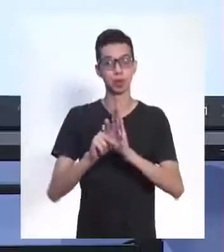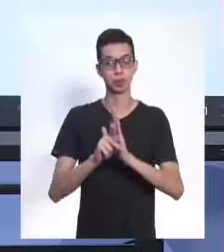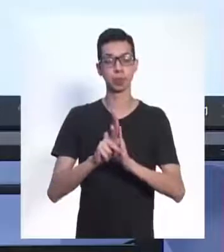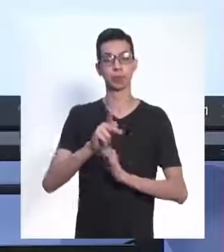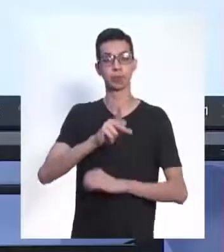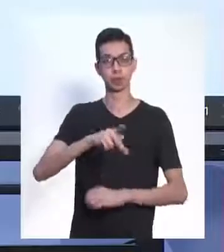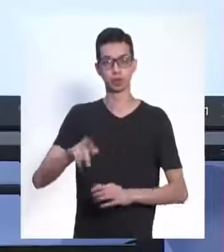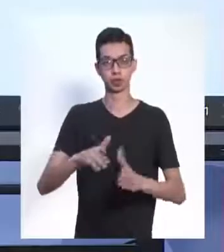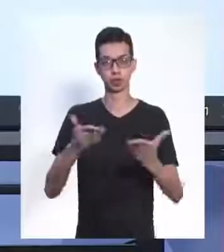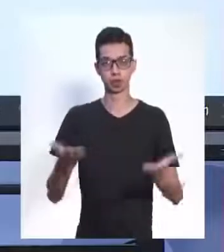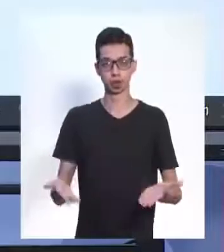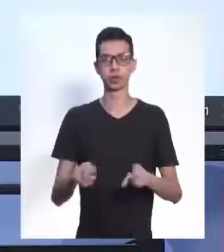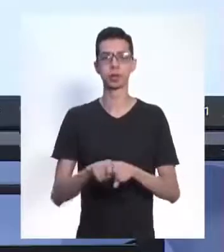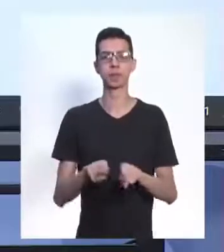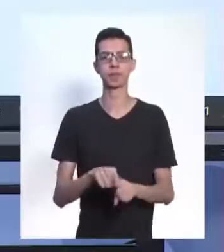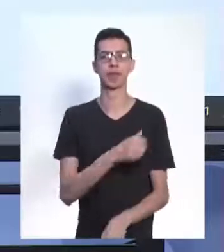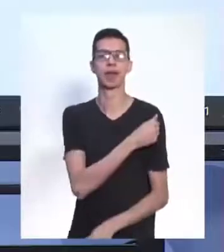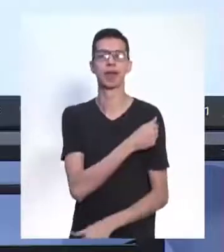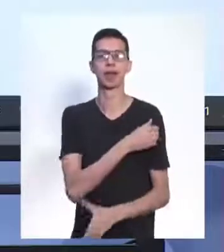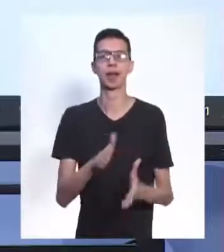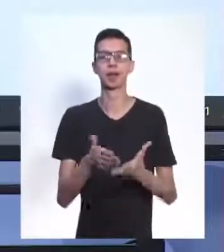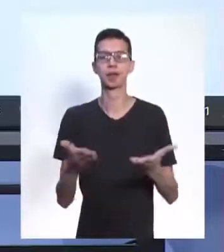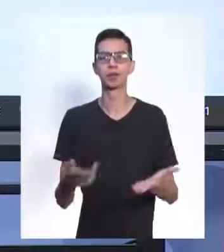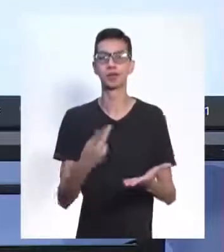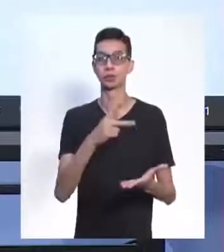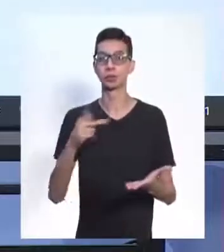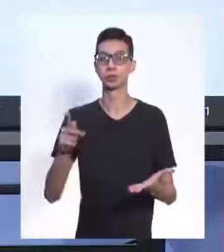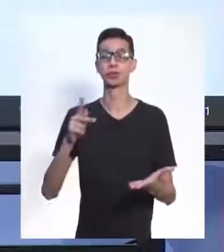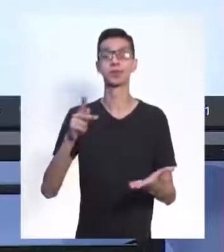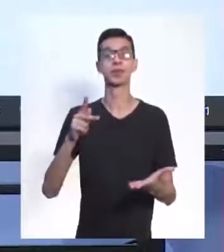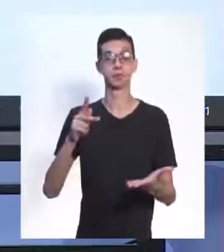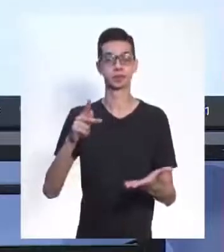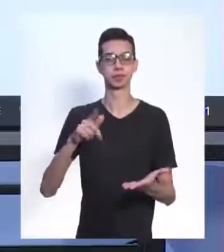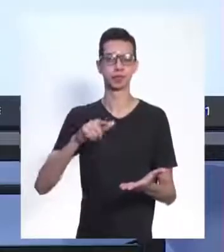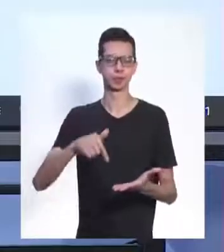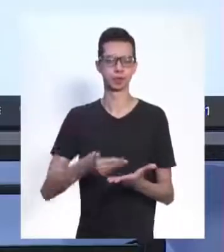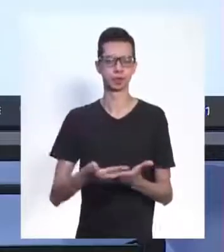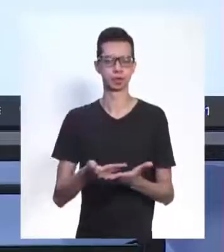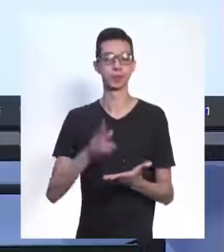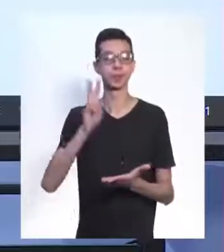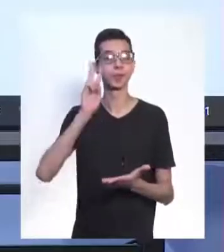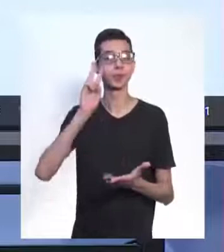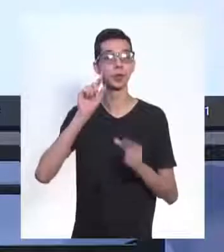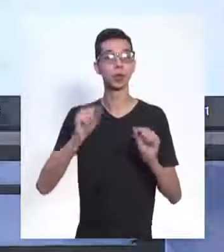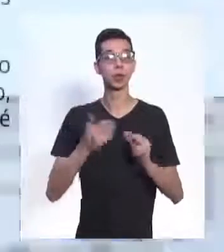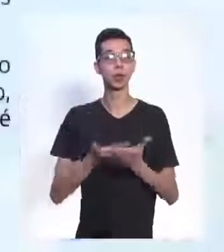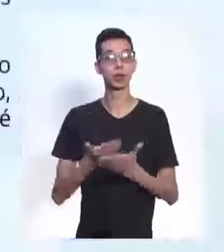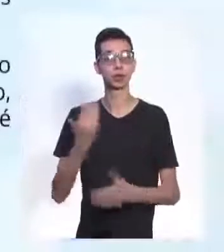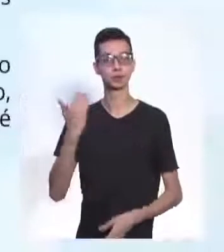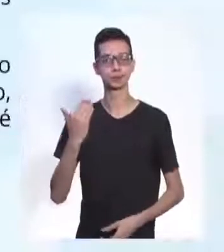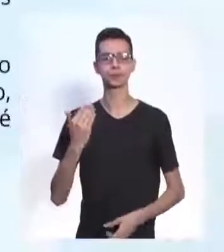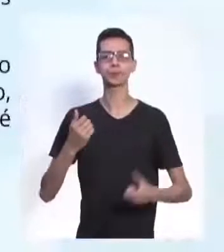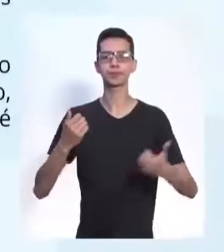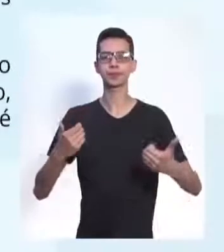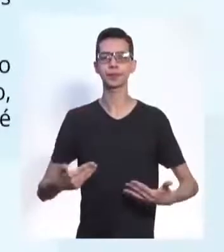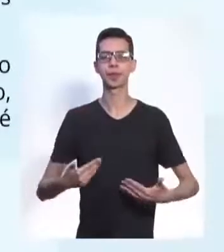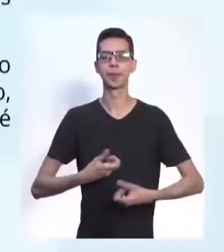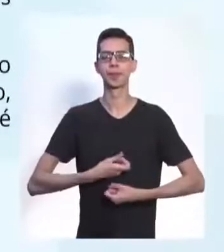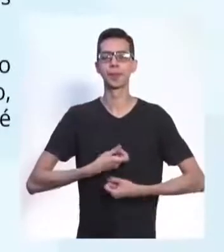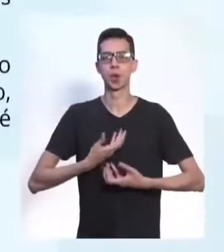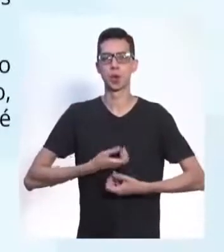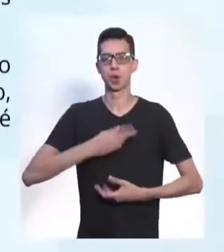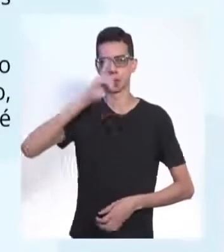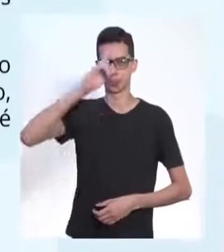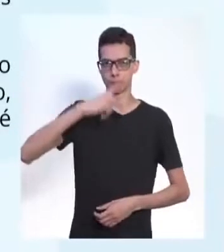estudar depois, tá? A gente vai relembrar o que a gente viu na última aula. Nós falamos sobre poéticas pessoais, que é o modo singular de comunicar-se